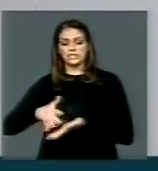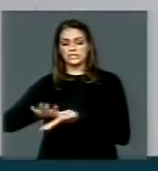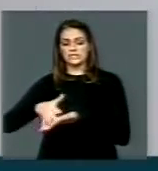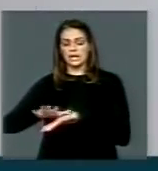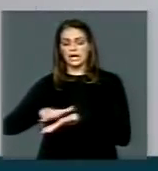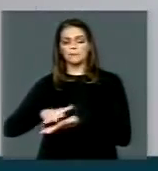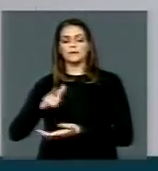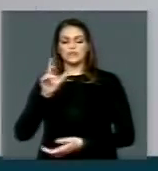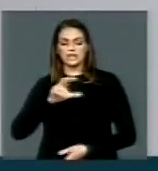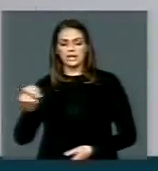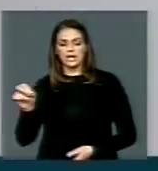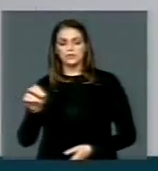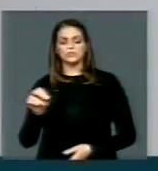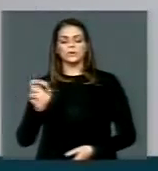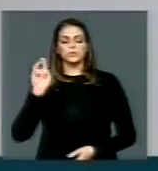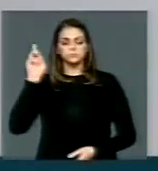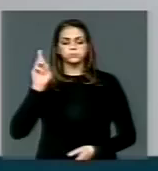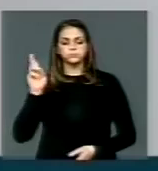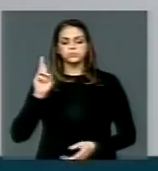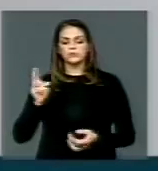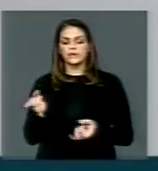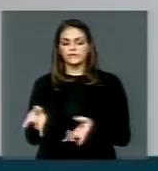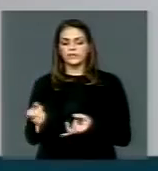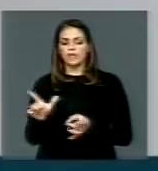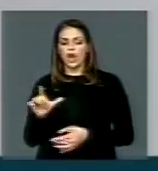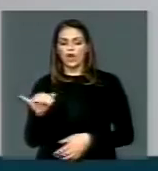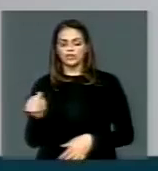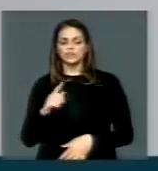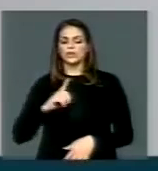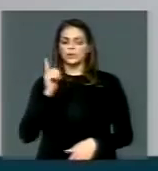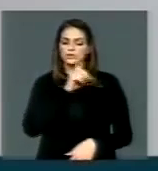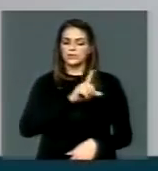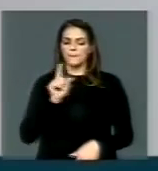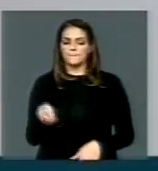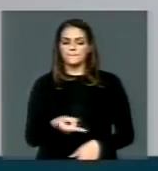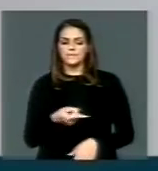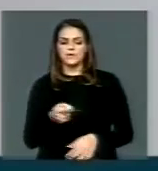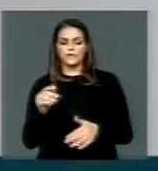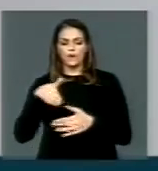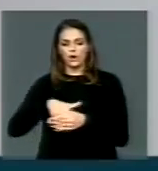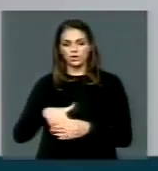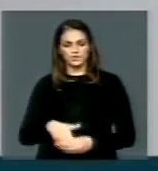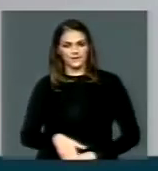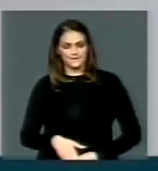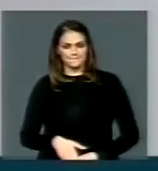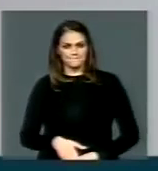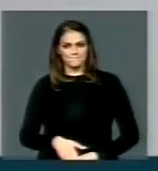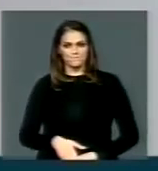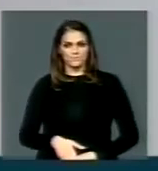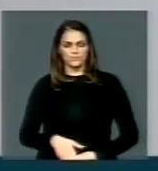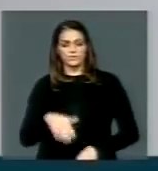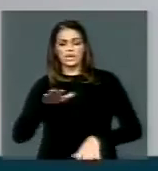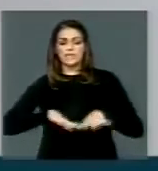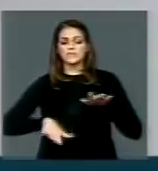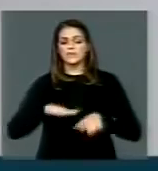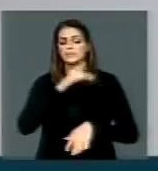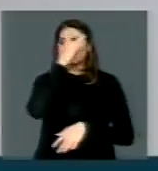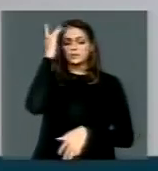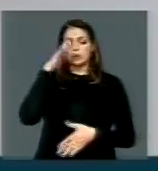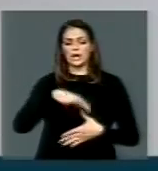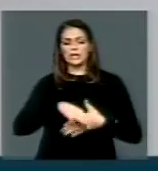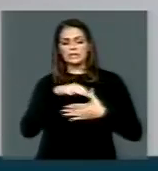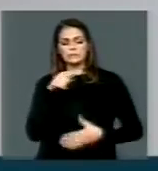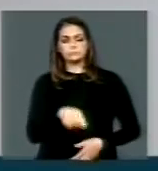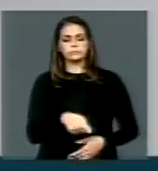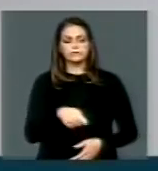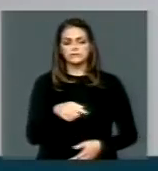o dono da mercearia do bairro tinha 1.000, e aquele que possivelmente externava a voz da comunidade não